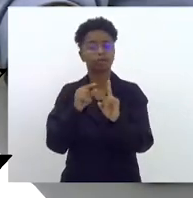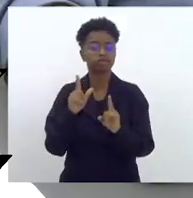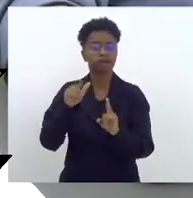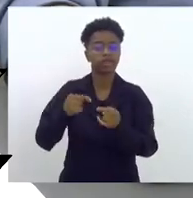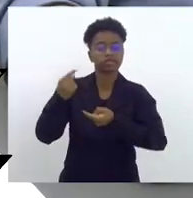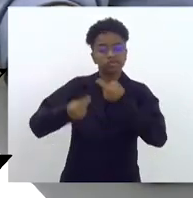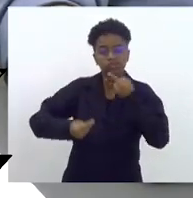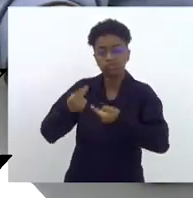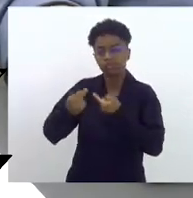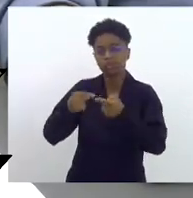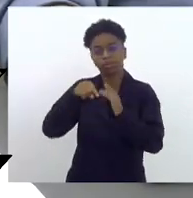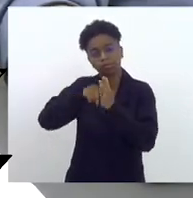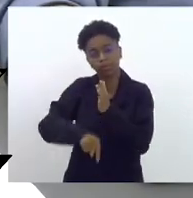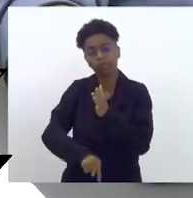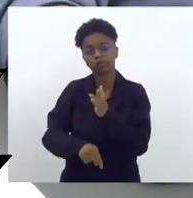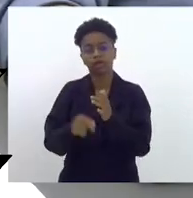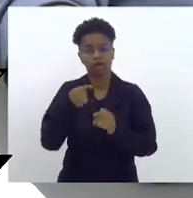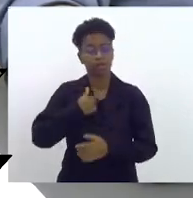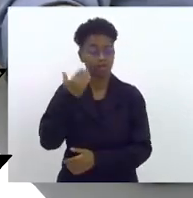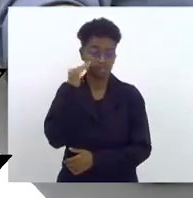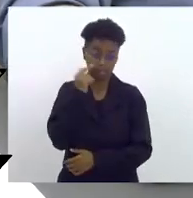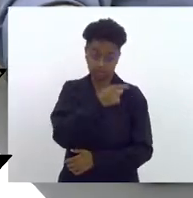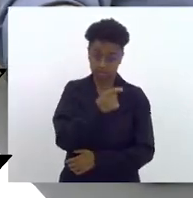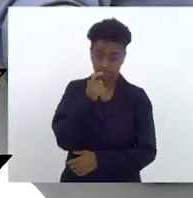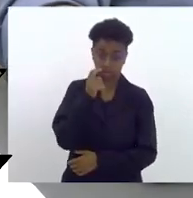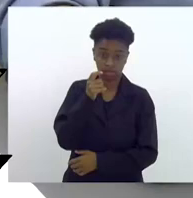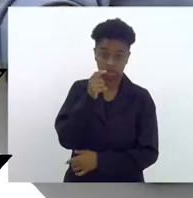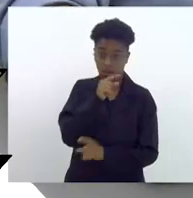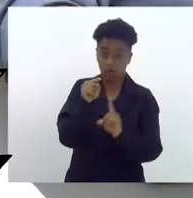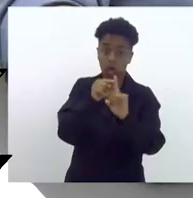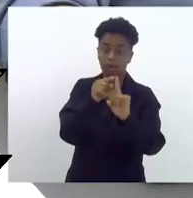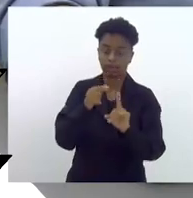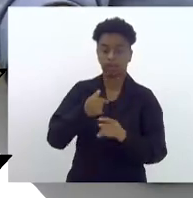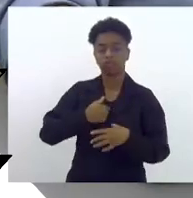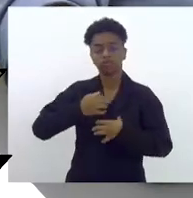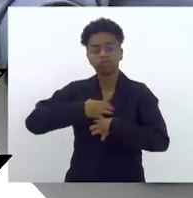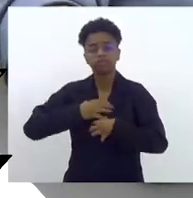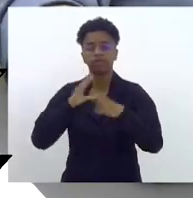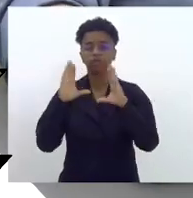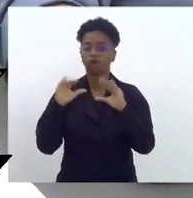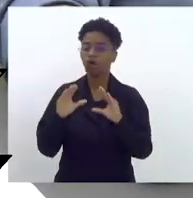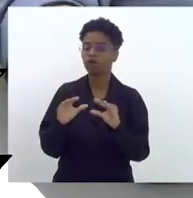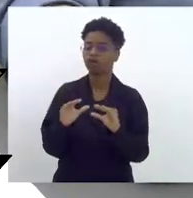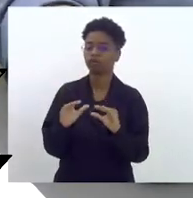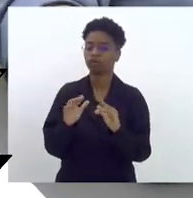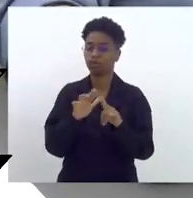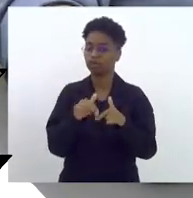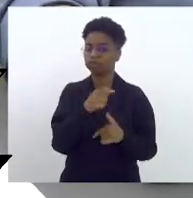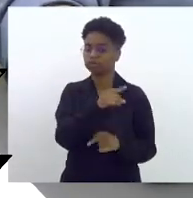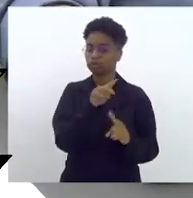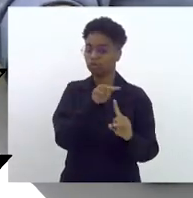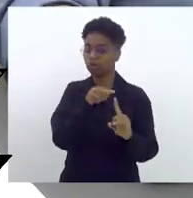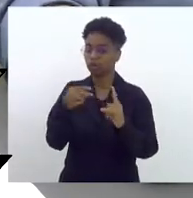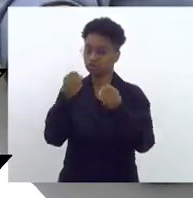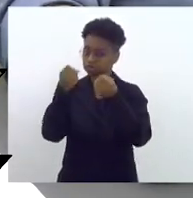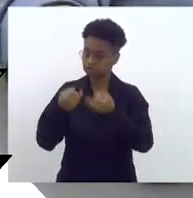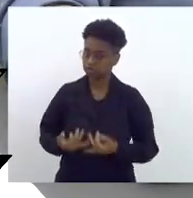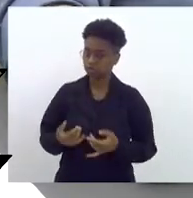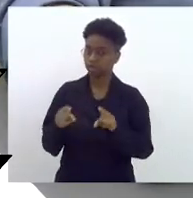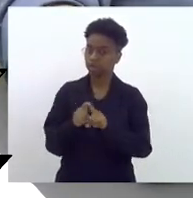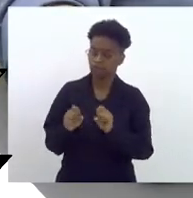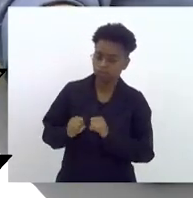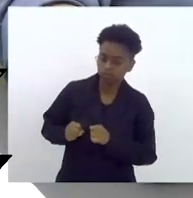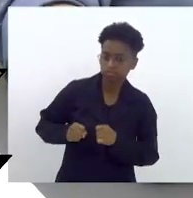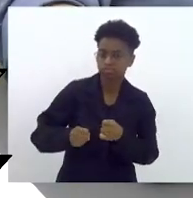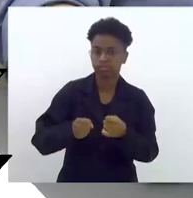eu entendi Qual é que era o vosso interesse dizer que fiquei mais confortado com essa visão de vossa excelência de enfrentar